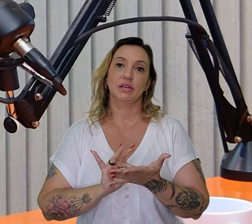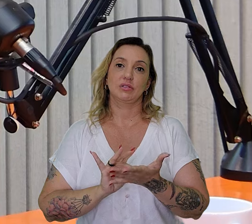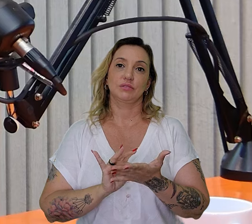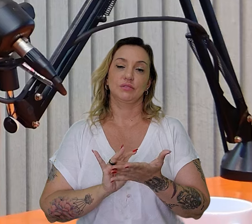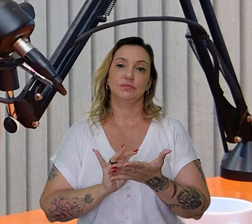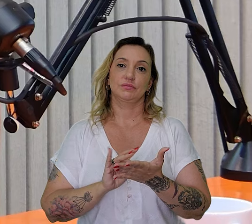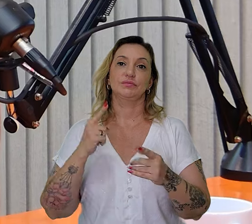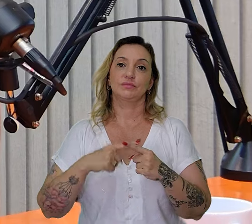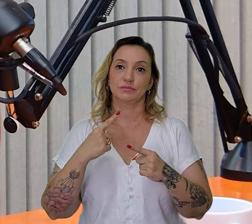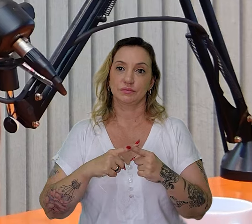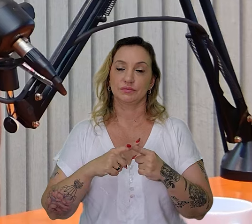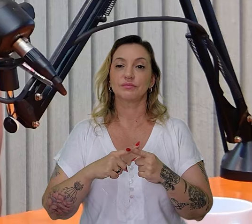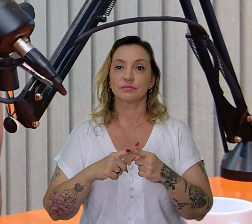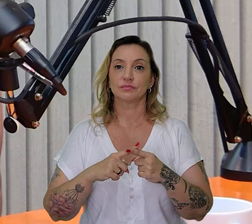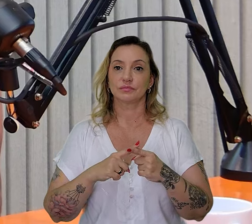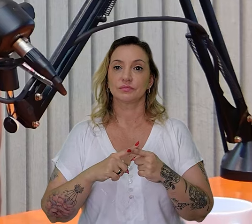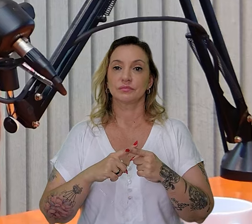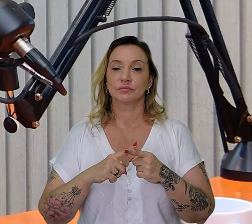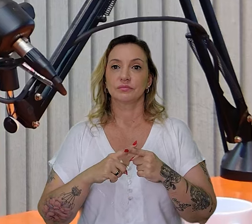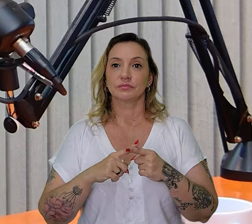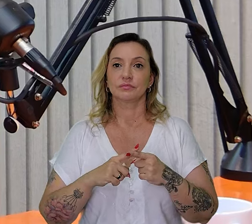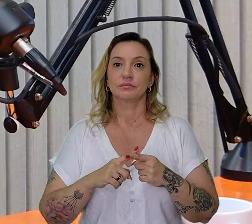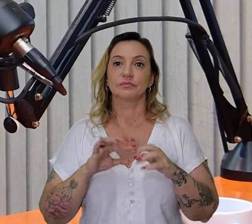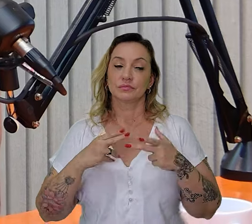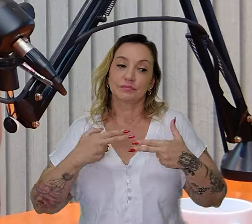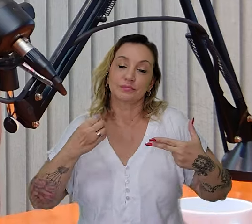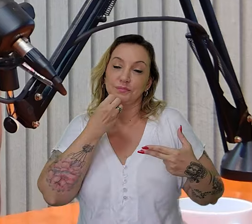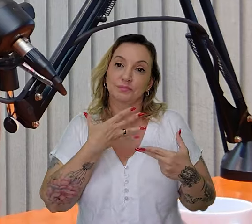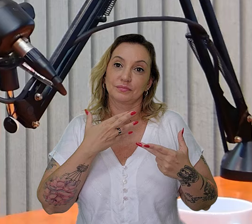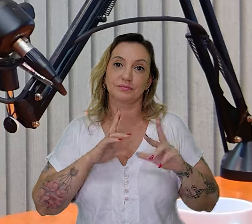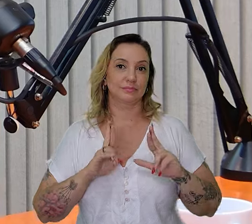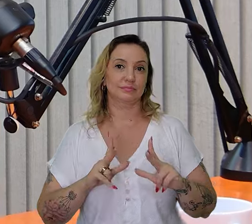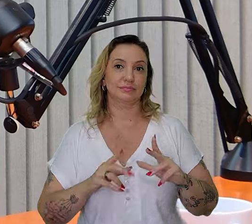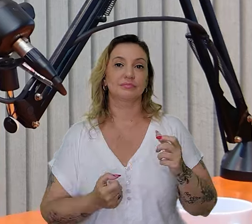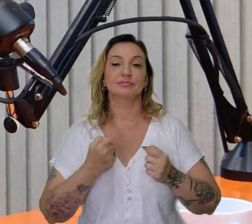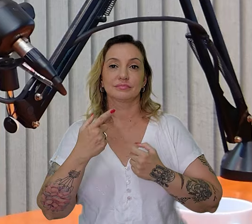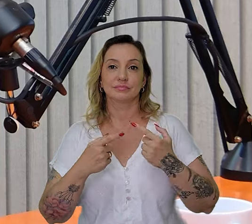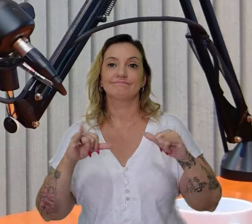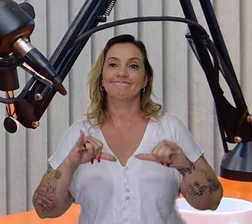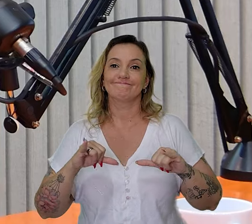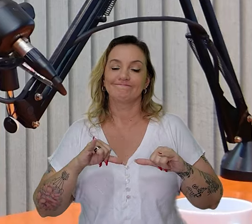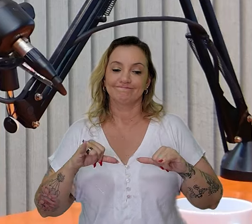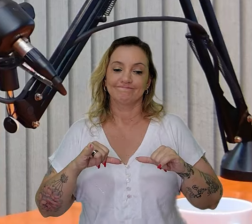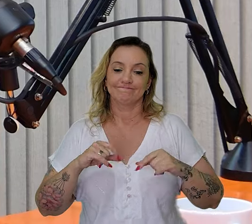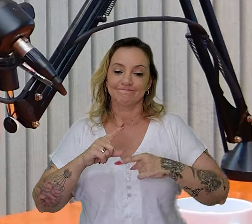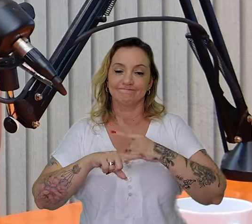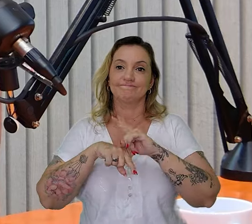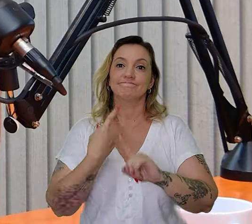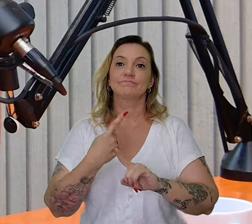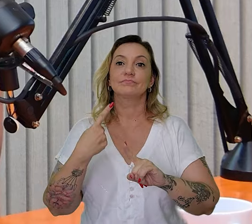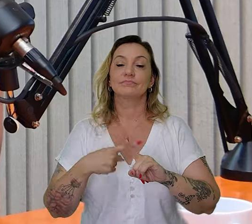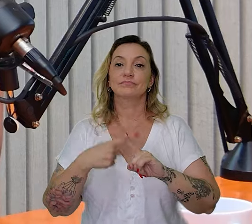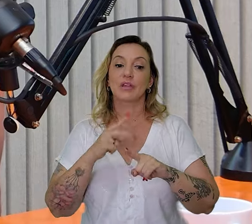um Nem tudo são flores né Tem uma dor de crescimento aí porque aqui a gente acaba protegendo muito